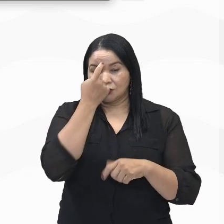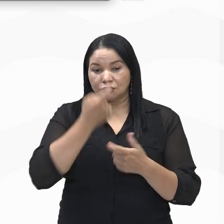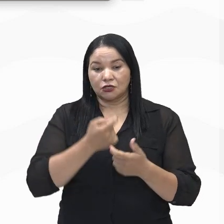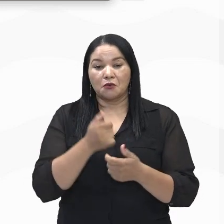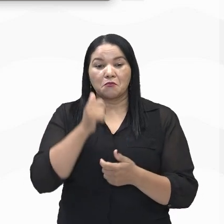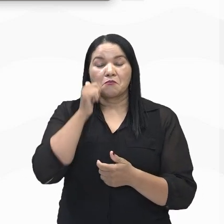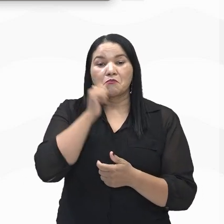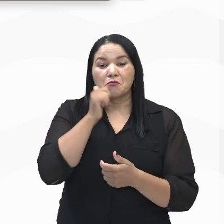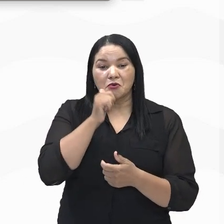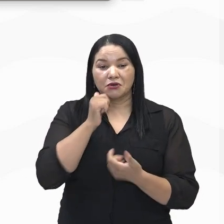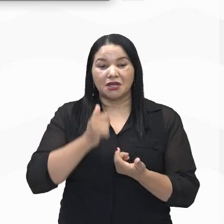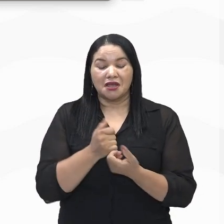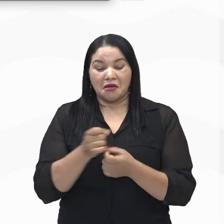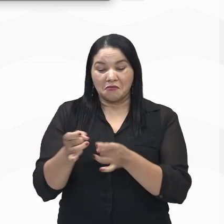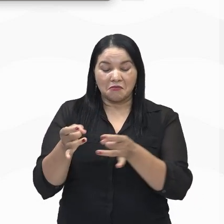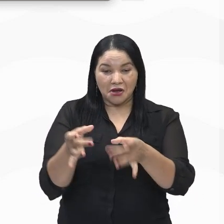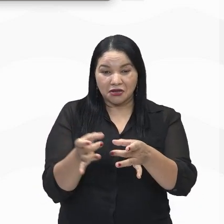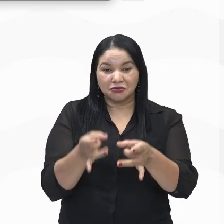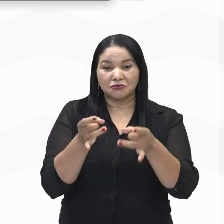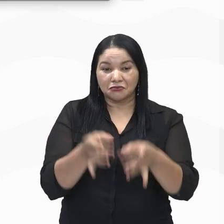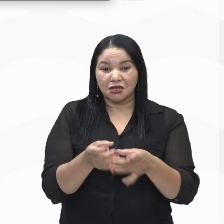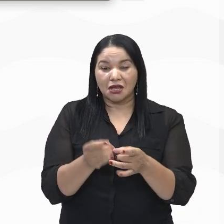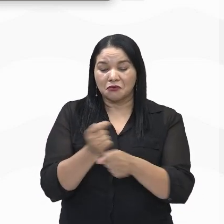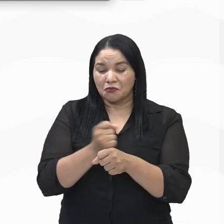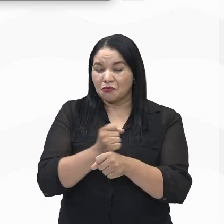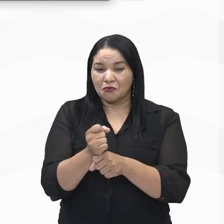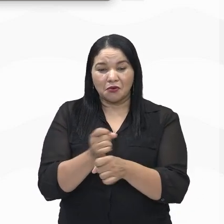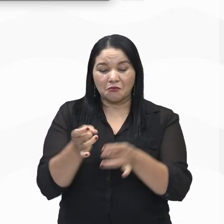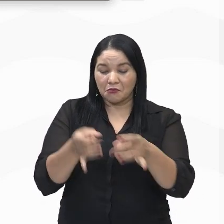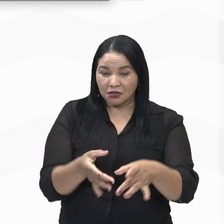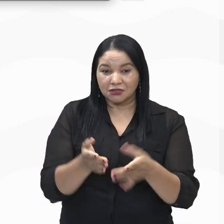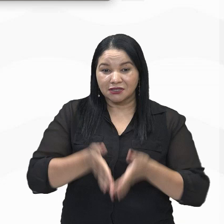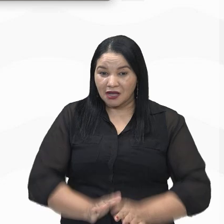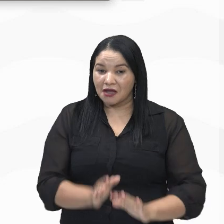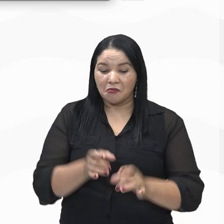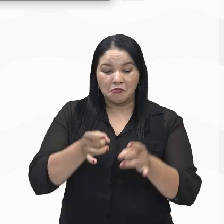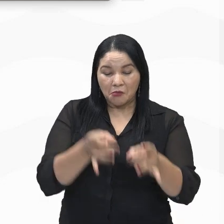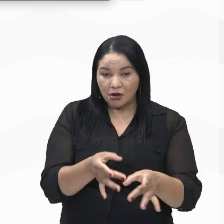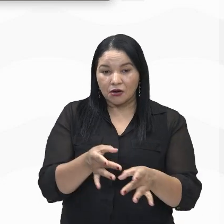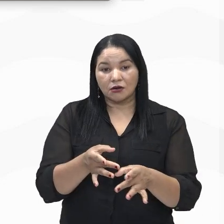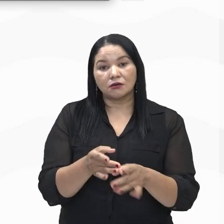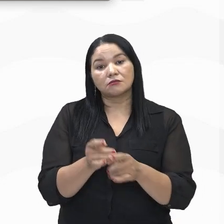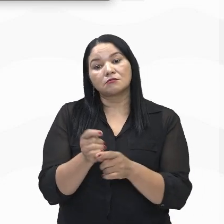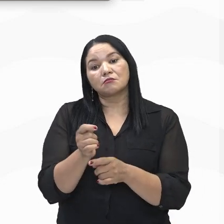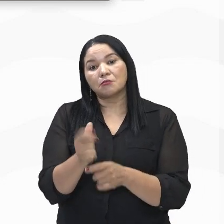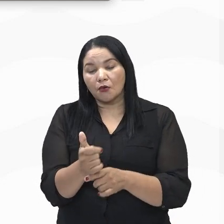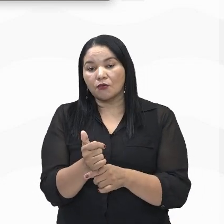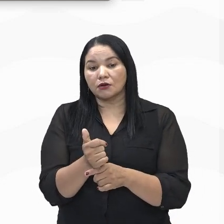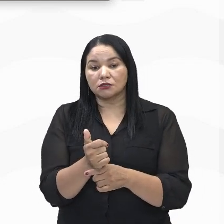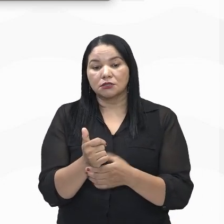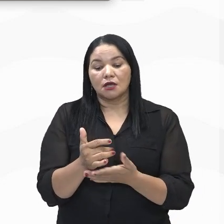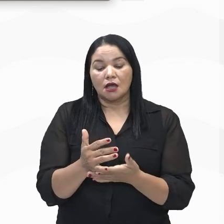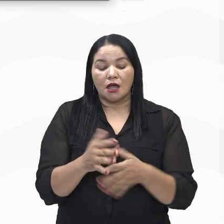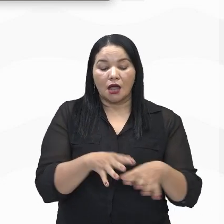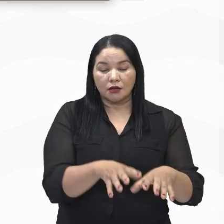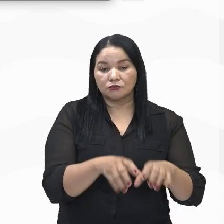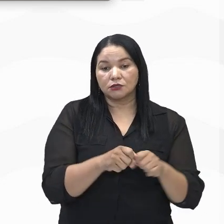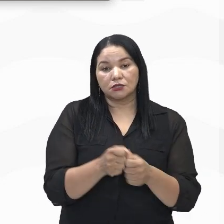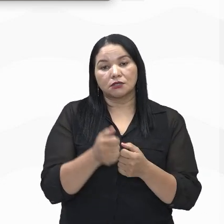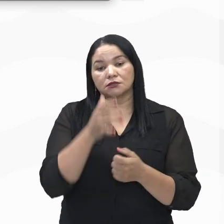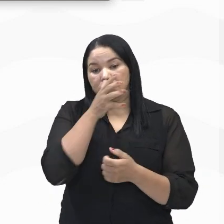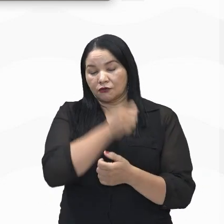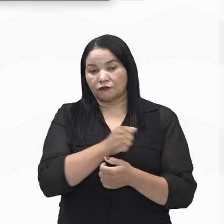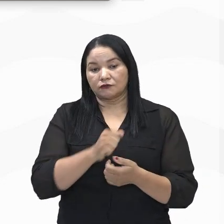bebês, meninas são abandonadas todos os anos ao nascer. Infelizmente, poucas são resgatadas, deixando o país